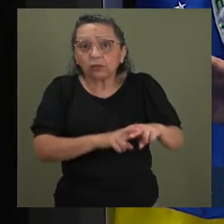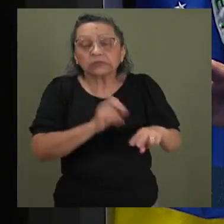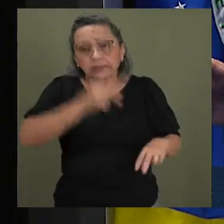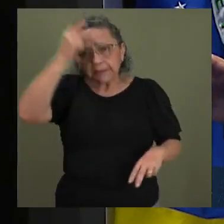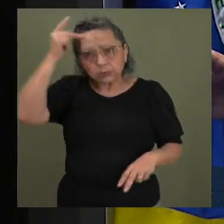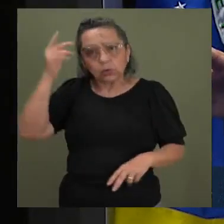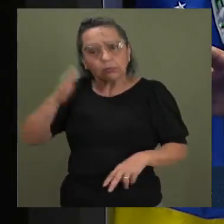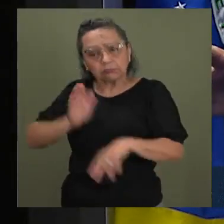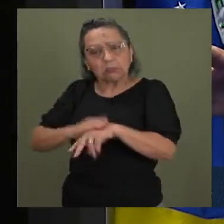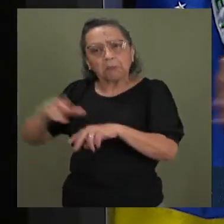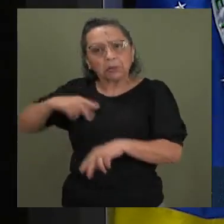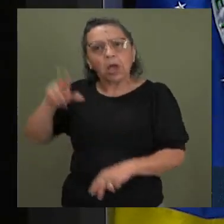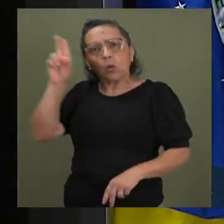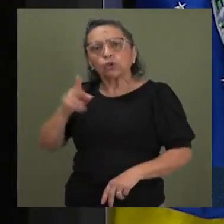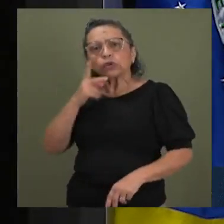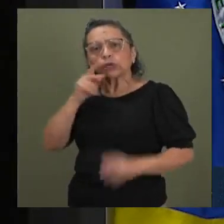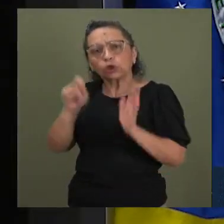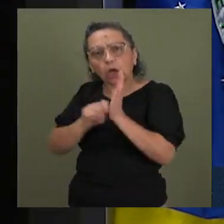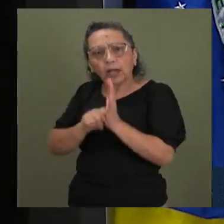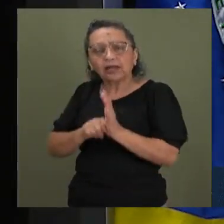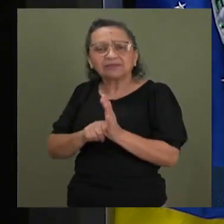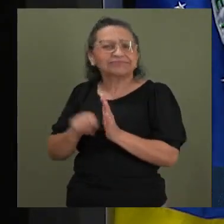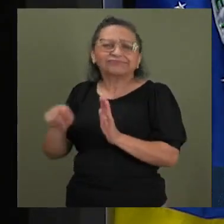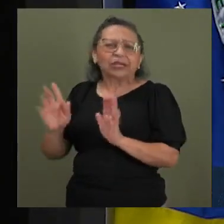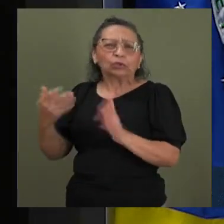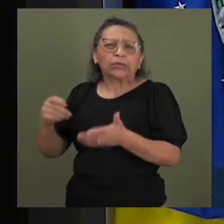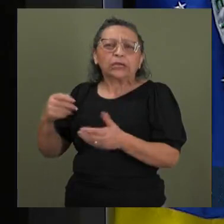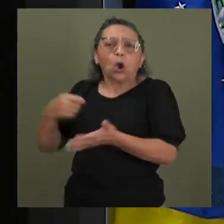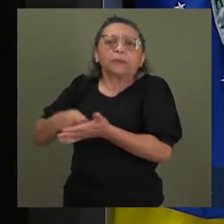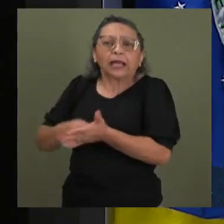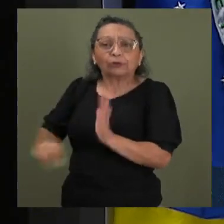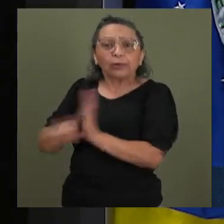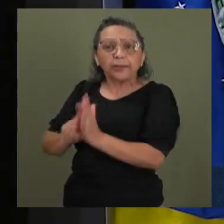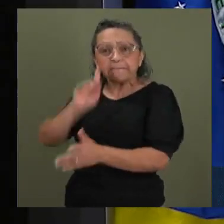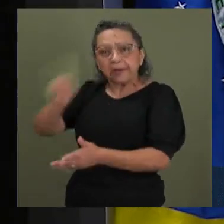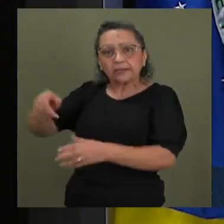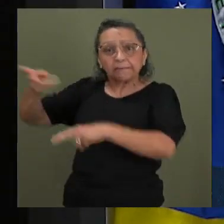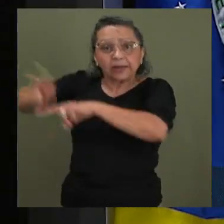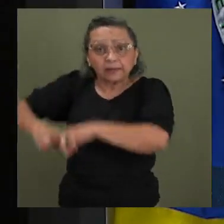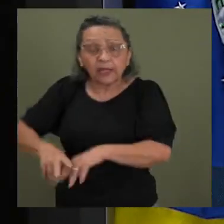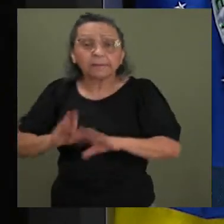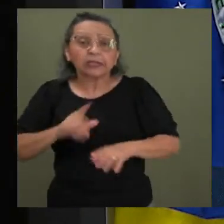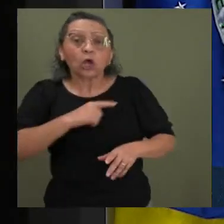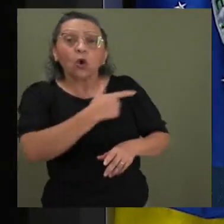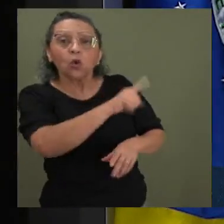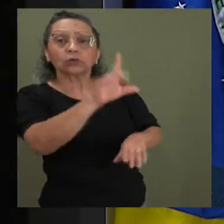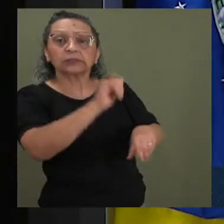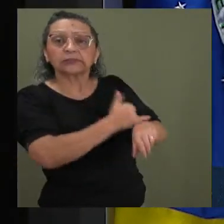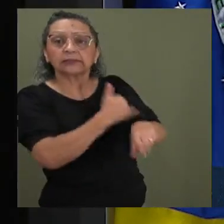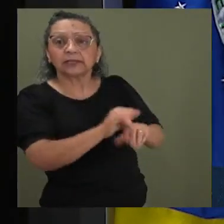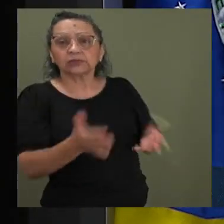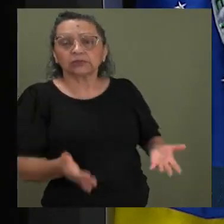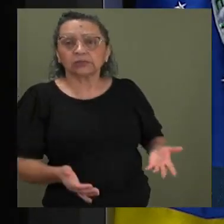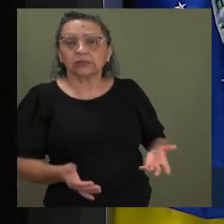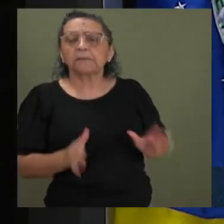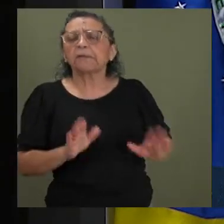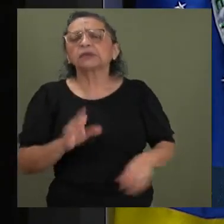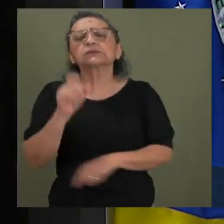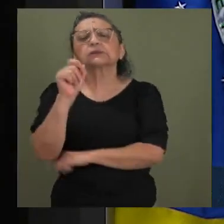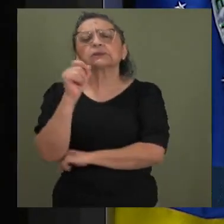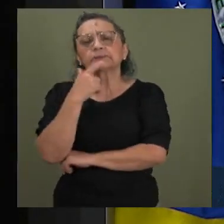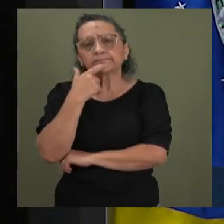pessoal. Existem outras medidas alternativas. Mas o que é que o